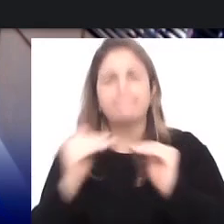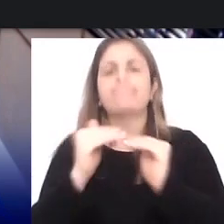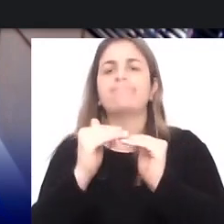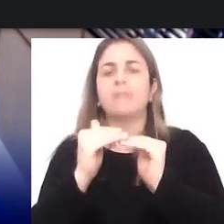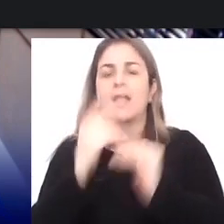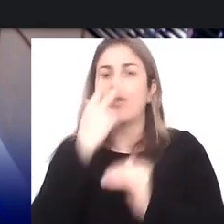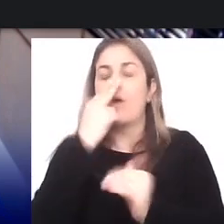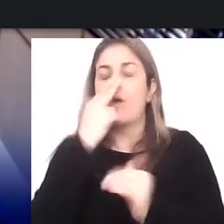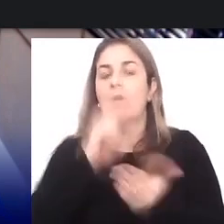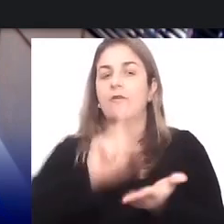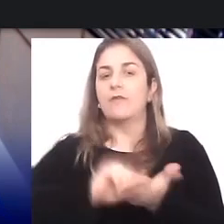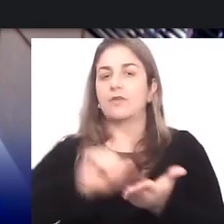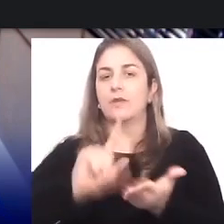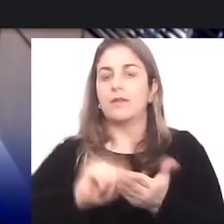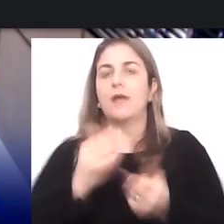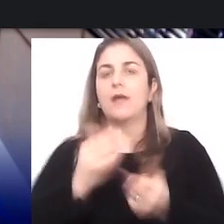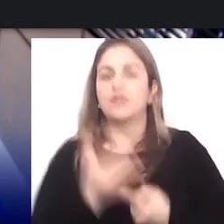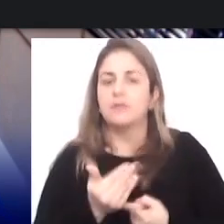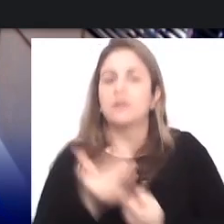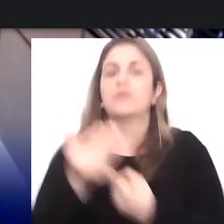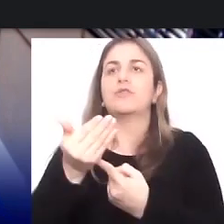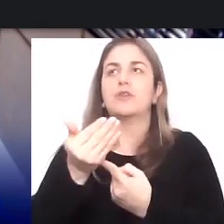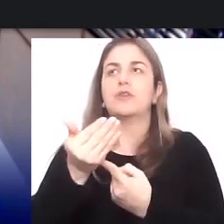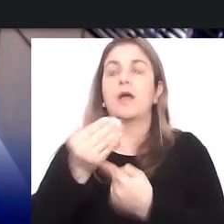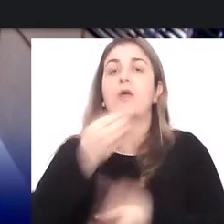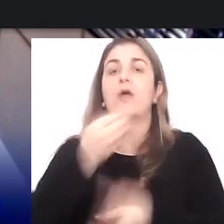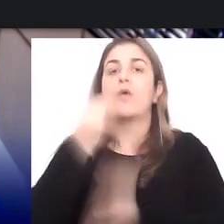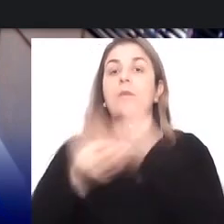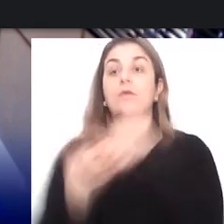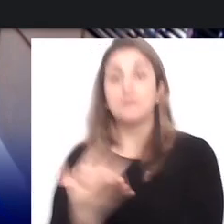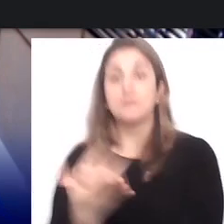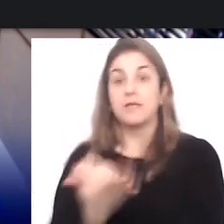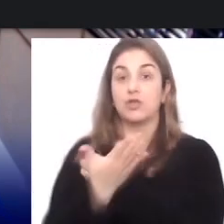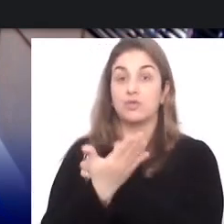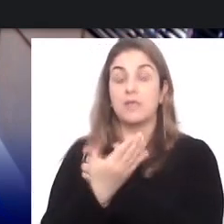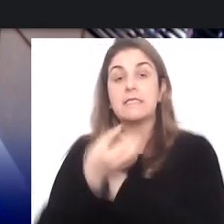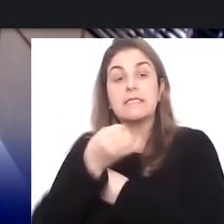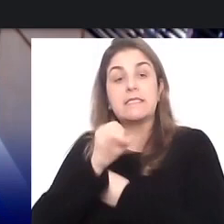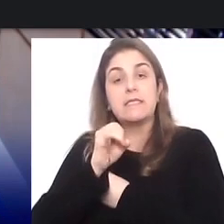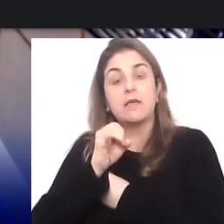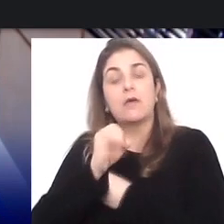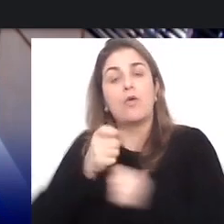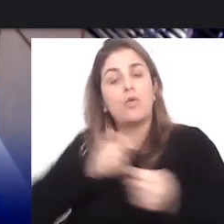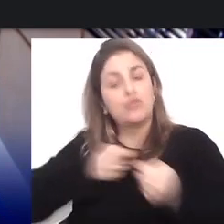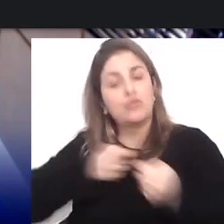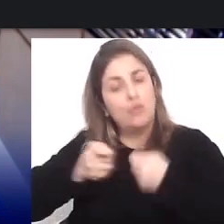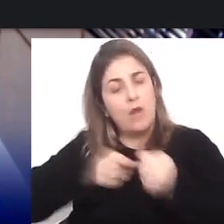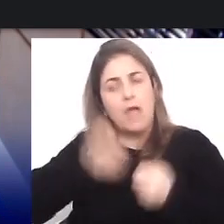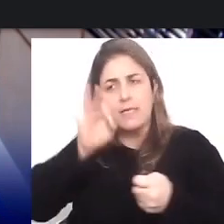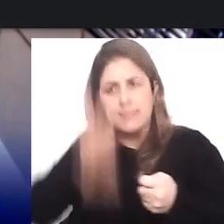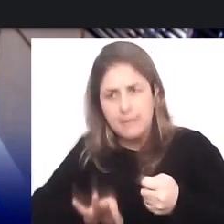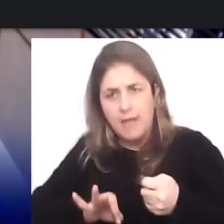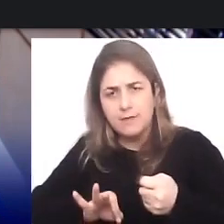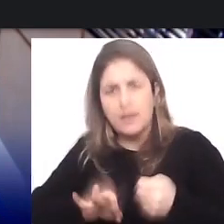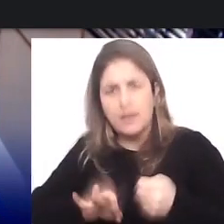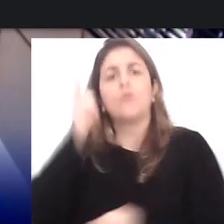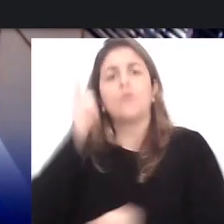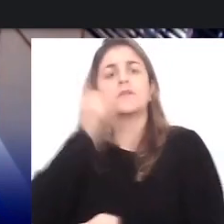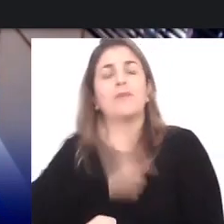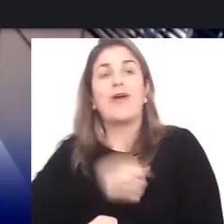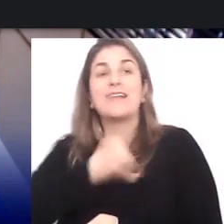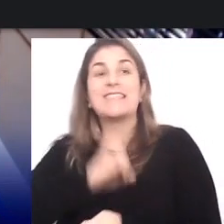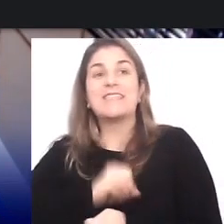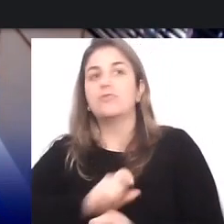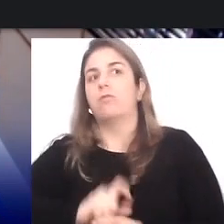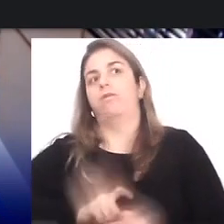virtualidade, essa tecnologia, ela é como um remédio. Na dose certa, nos salva, nos ajuda. No excesso, é veneno,